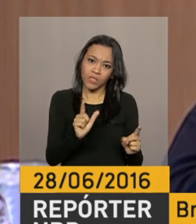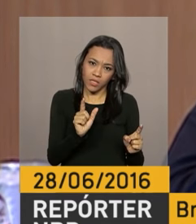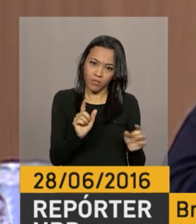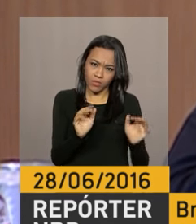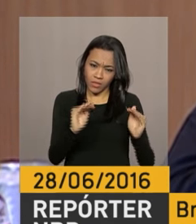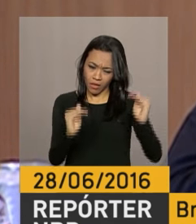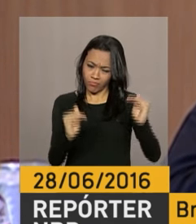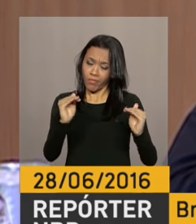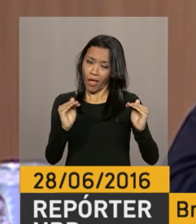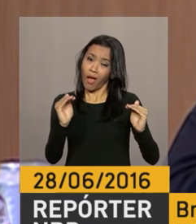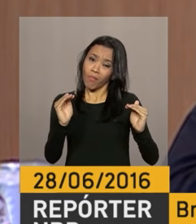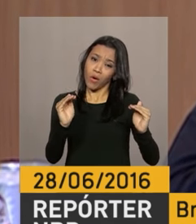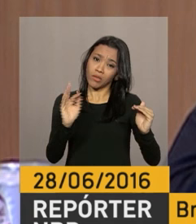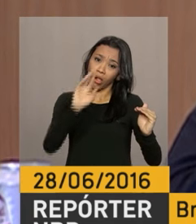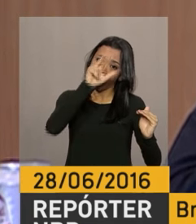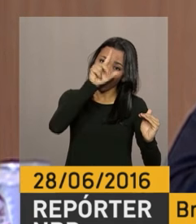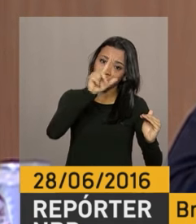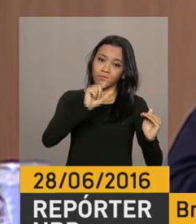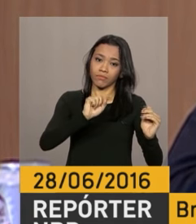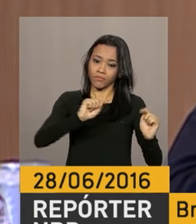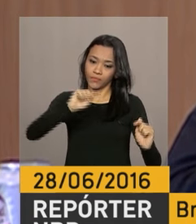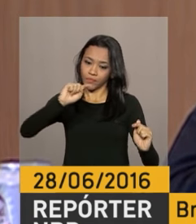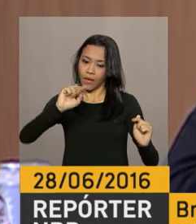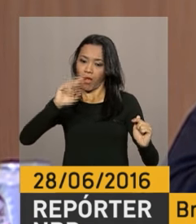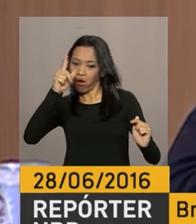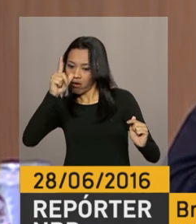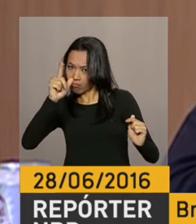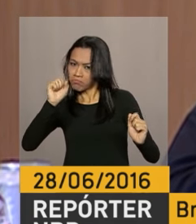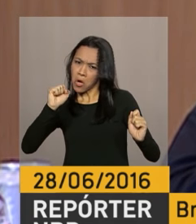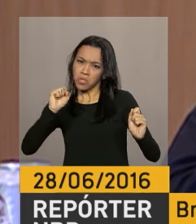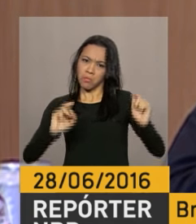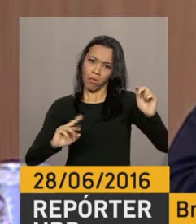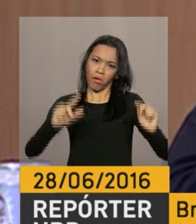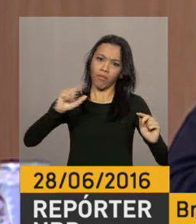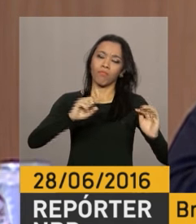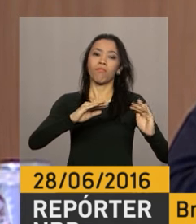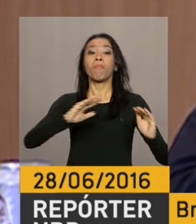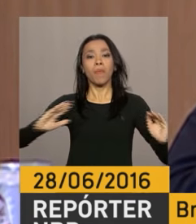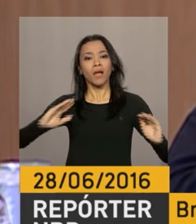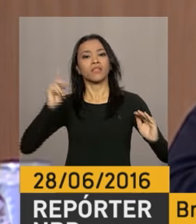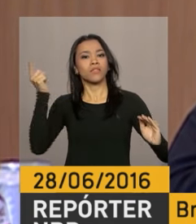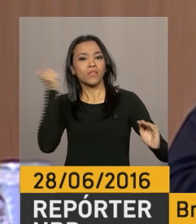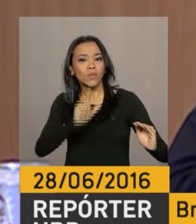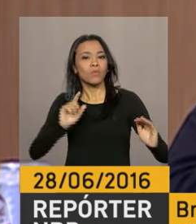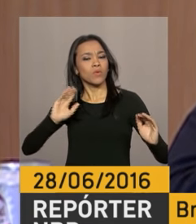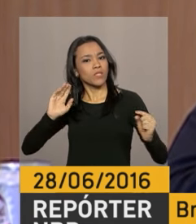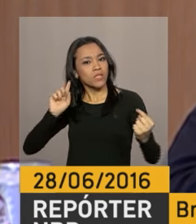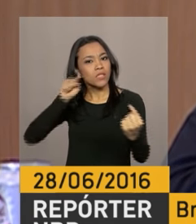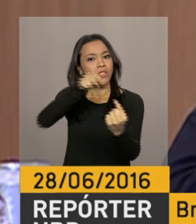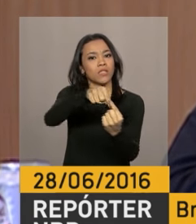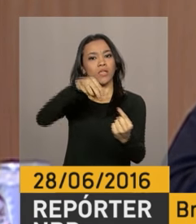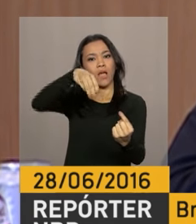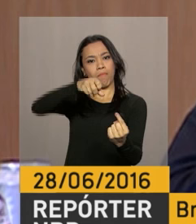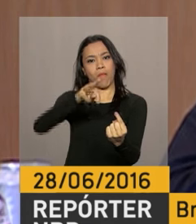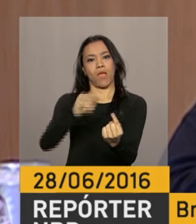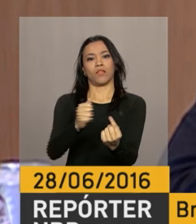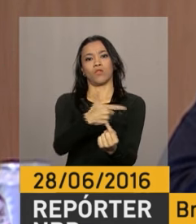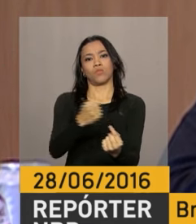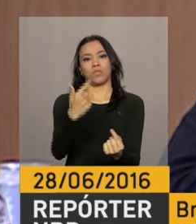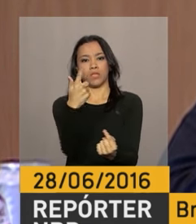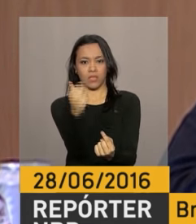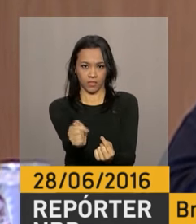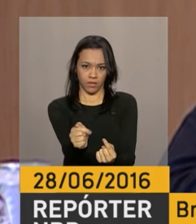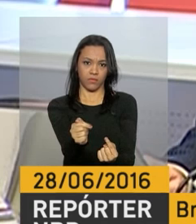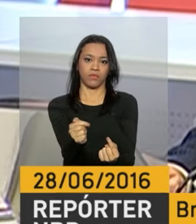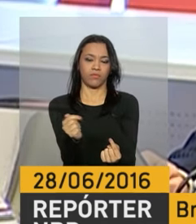posso dizer que estamos em torno, a projeção está em torno da meta de 2017 no cenário